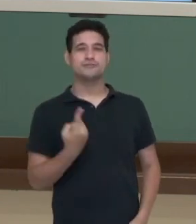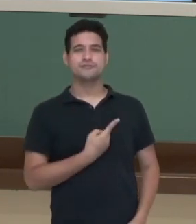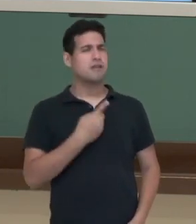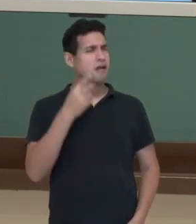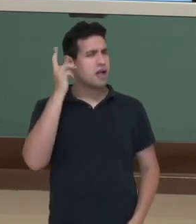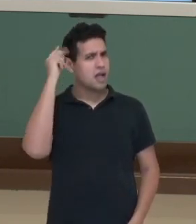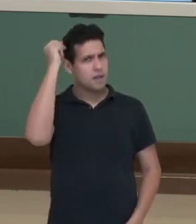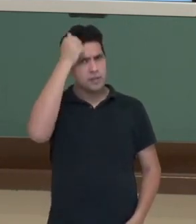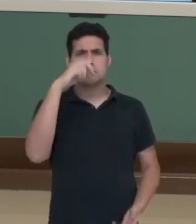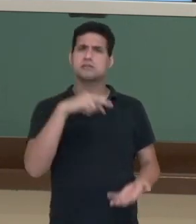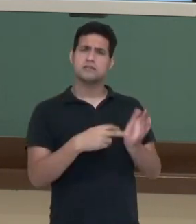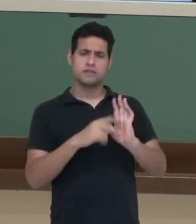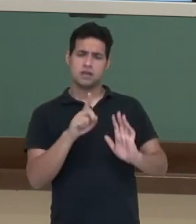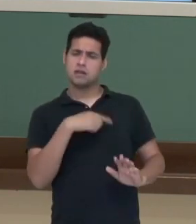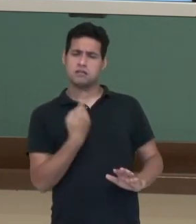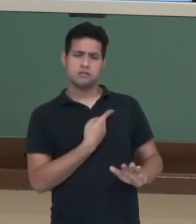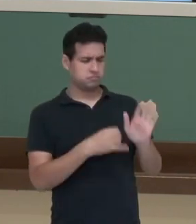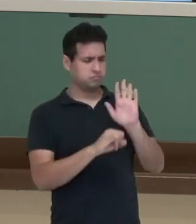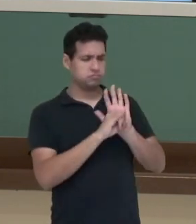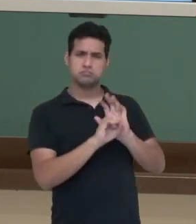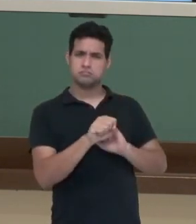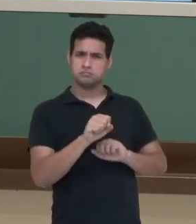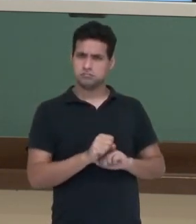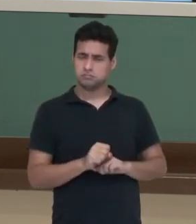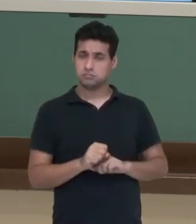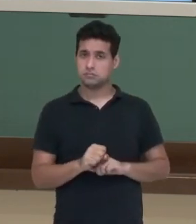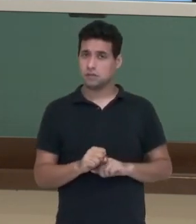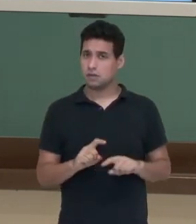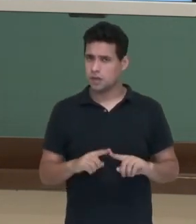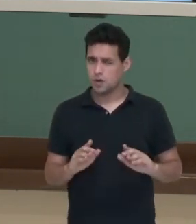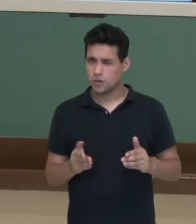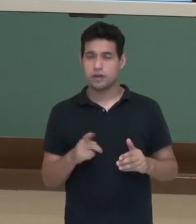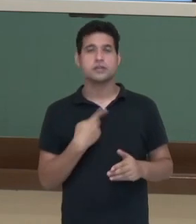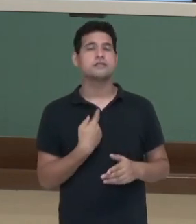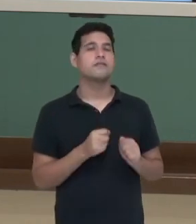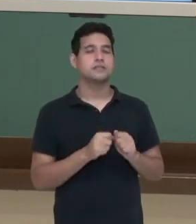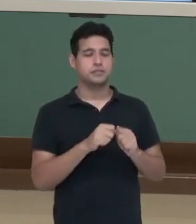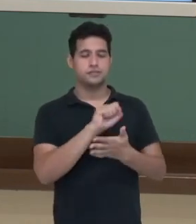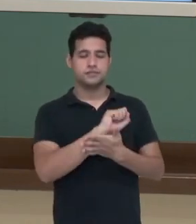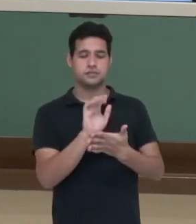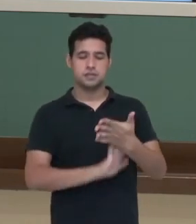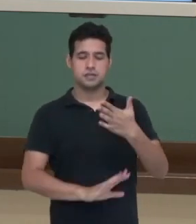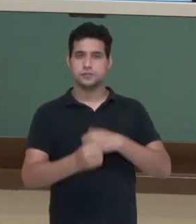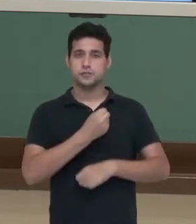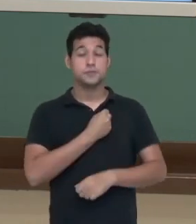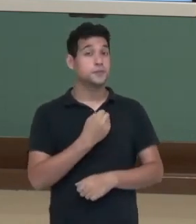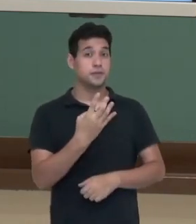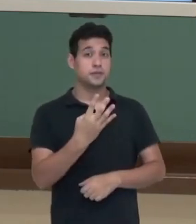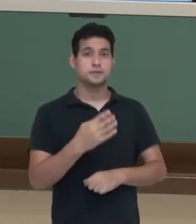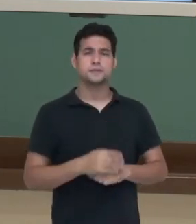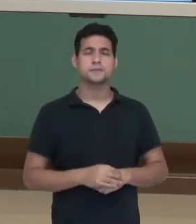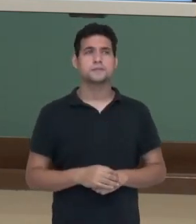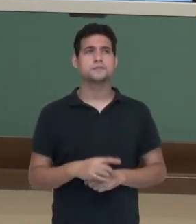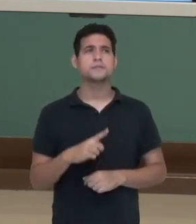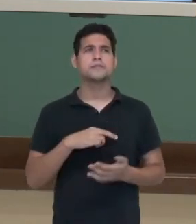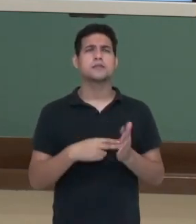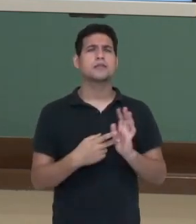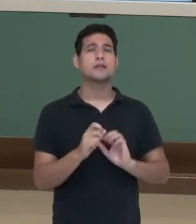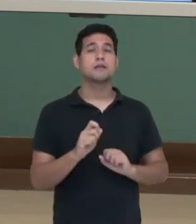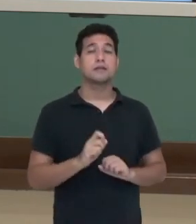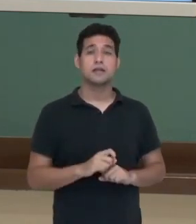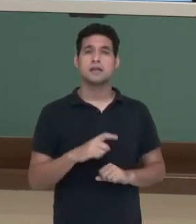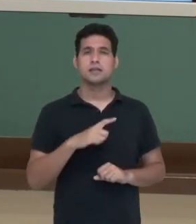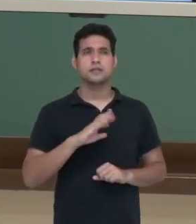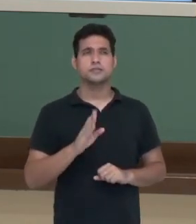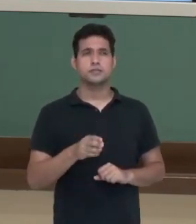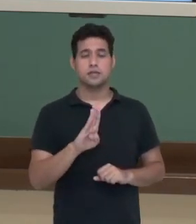que é a nossa identidade. Bueno, ahora vamos para la actividad 4. Aqui nosotros tenemos o